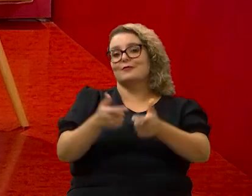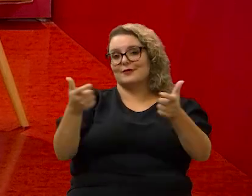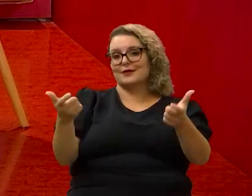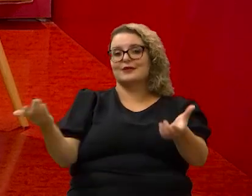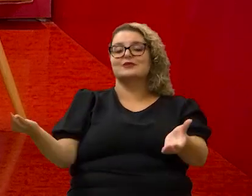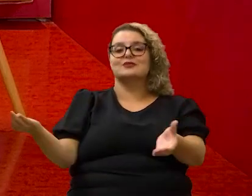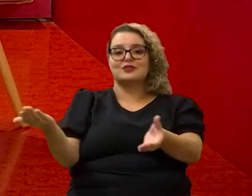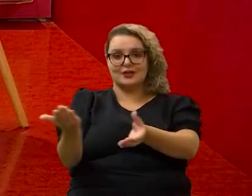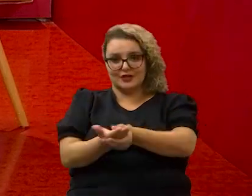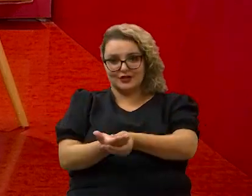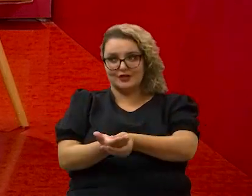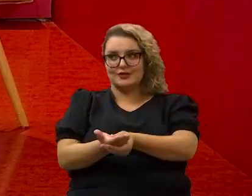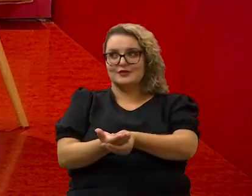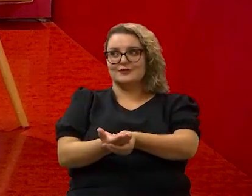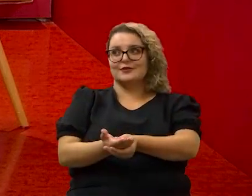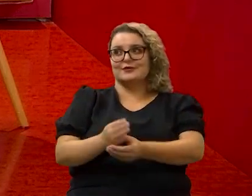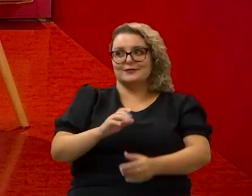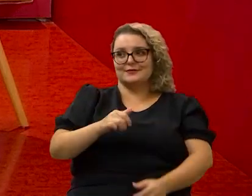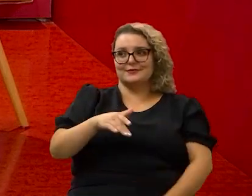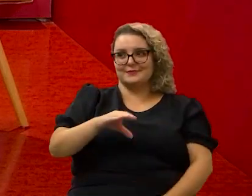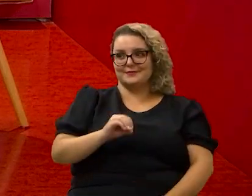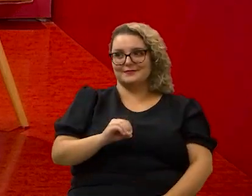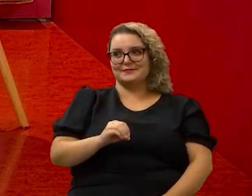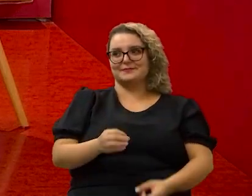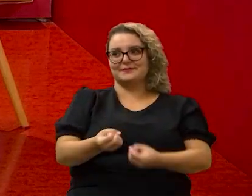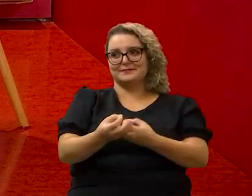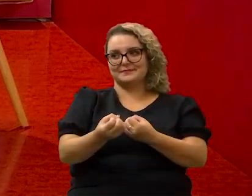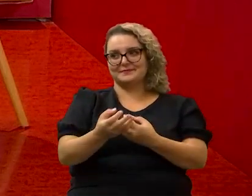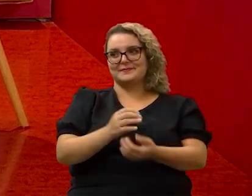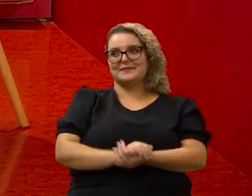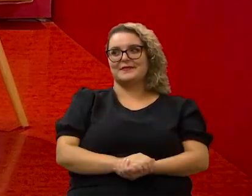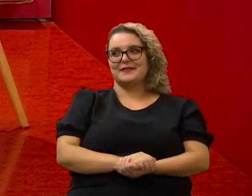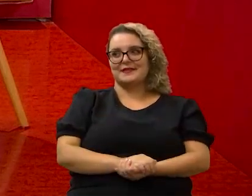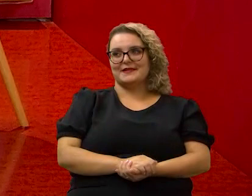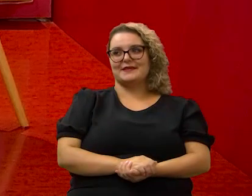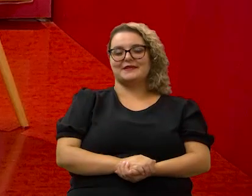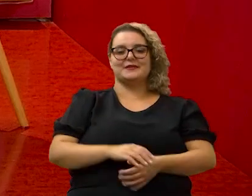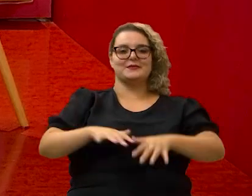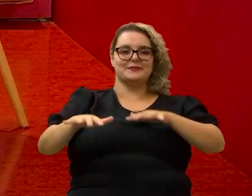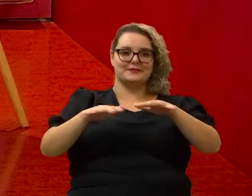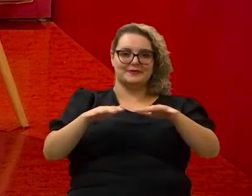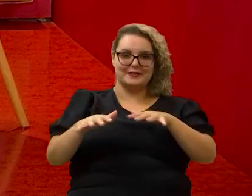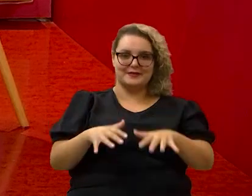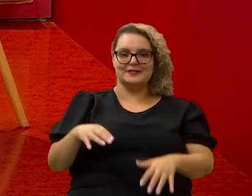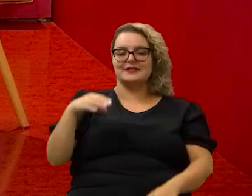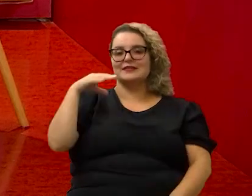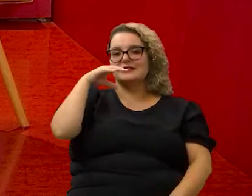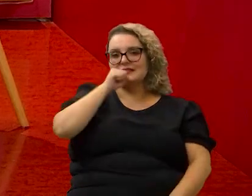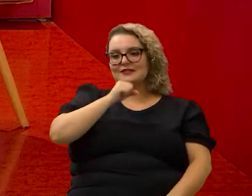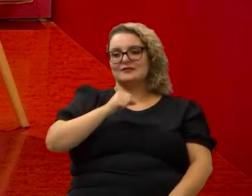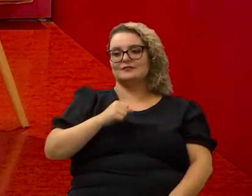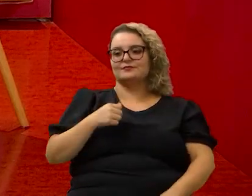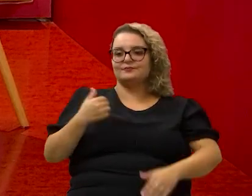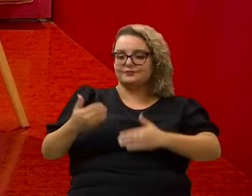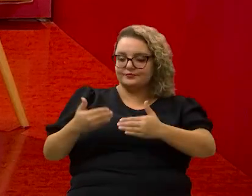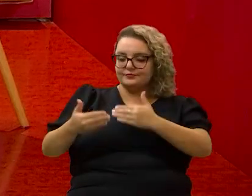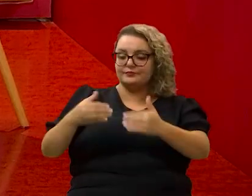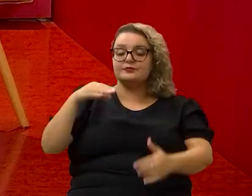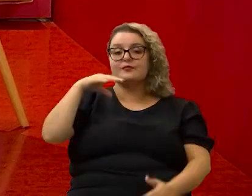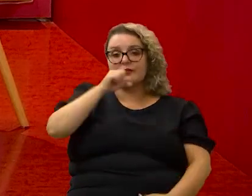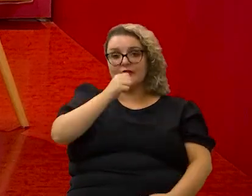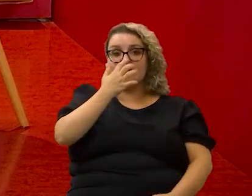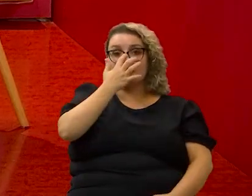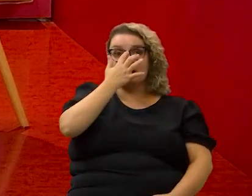arquivo, um grande banco de dados que acaba sendo mobilizado de forma muito rápida, processado de maneira